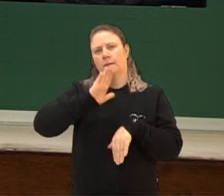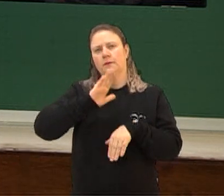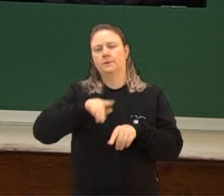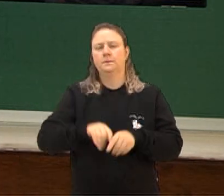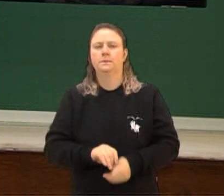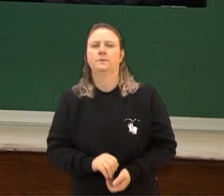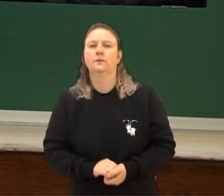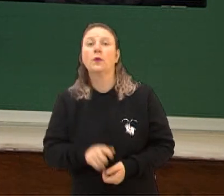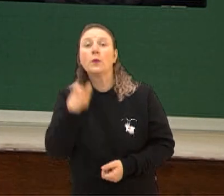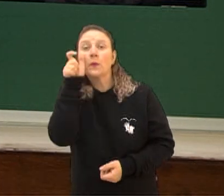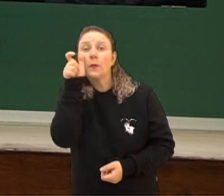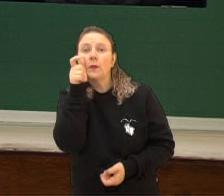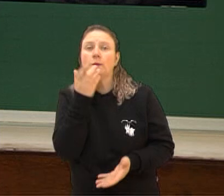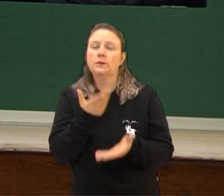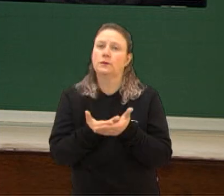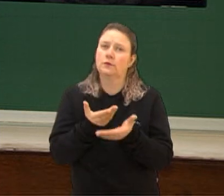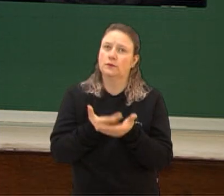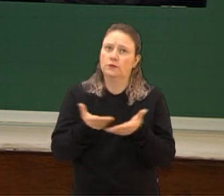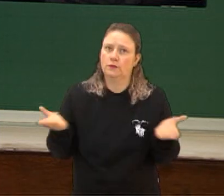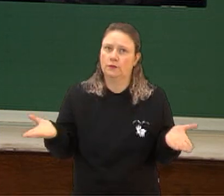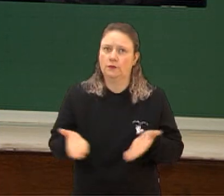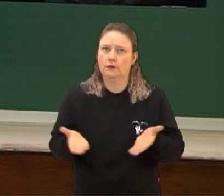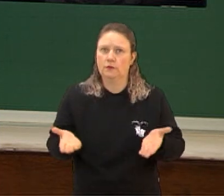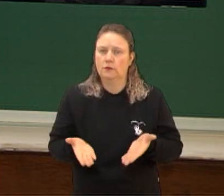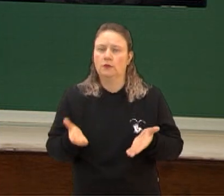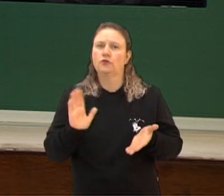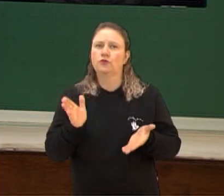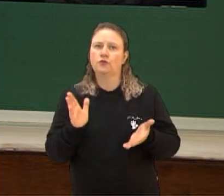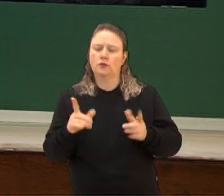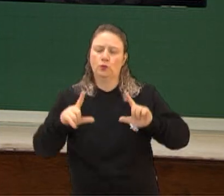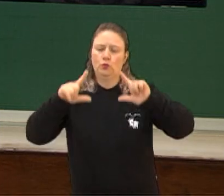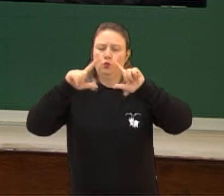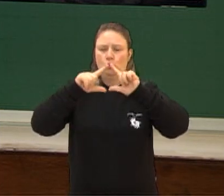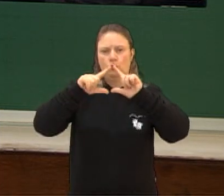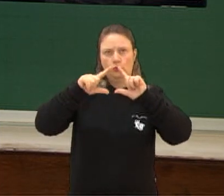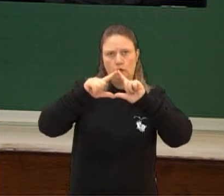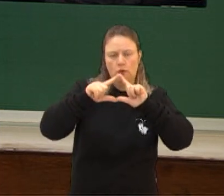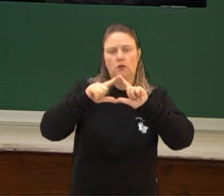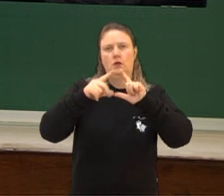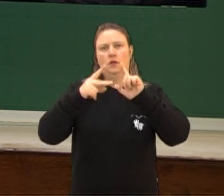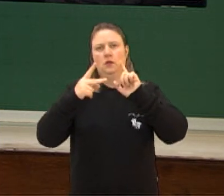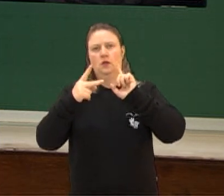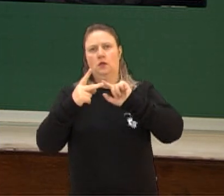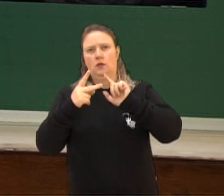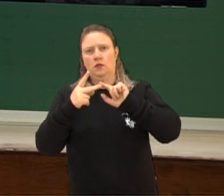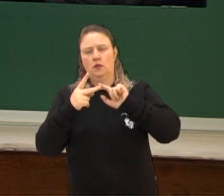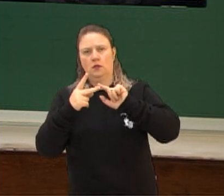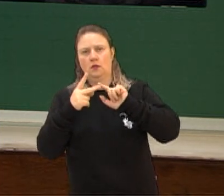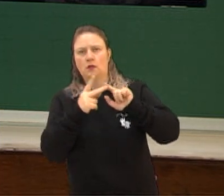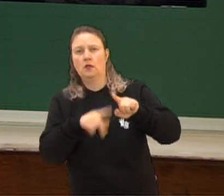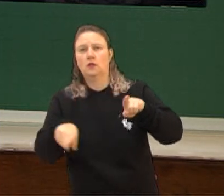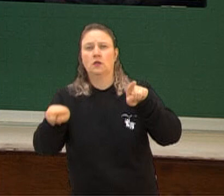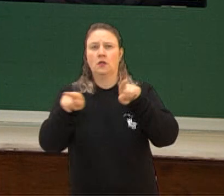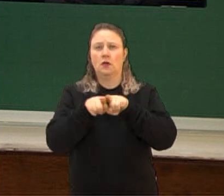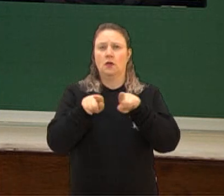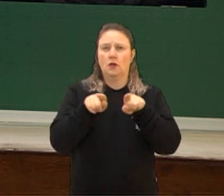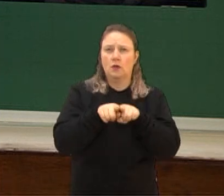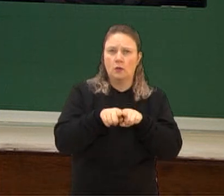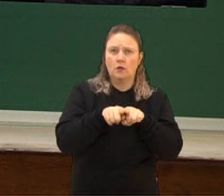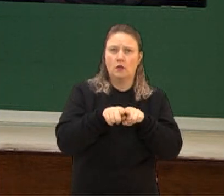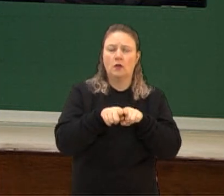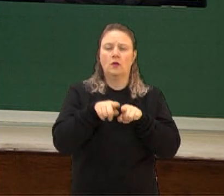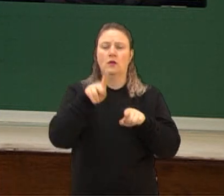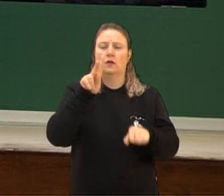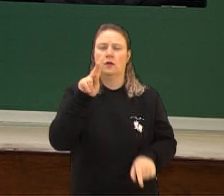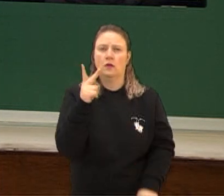que nós vamos ver no dia de hoje? Como a gente já estudou o quadrangular, como a gente já estudou triangular, como a gente já estudou